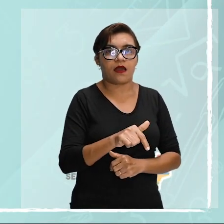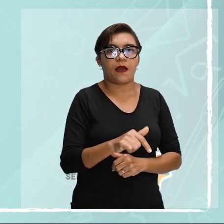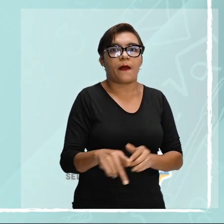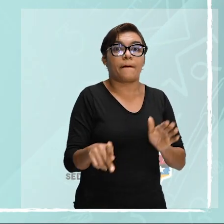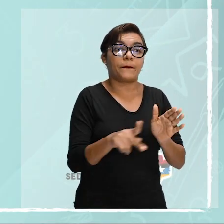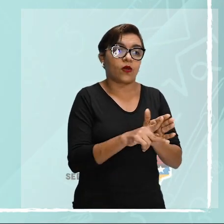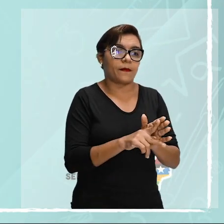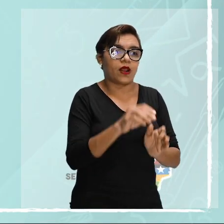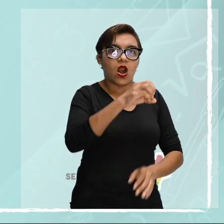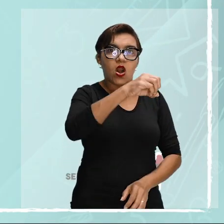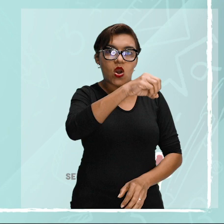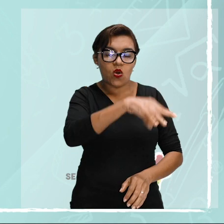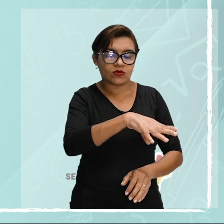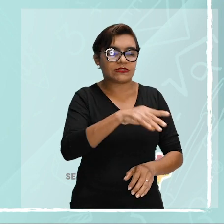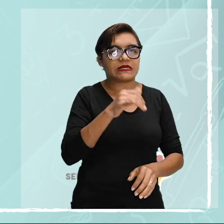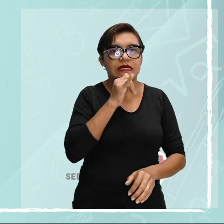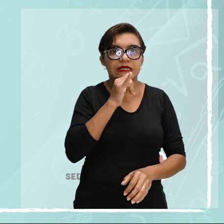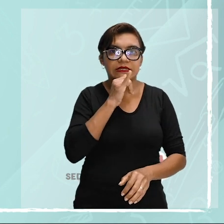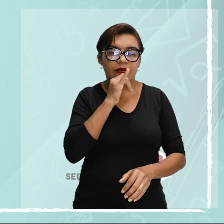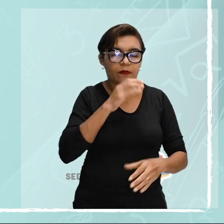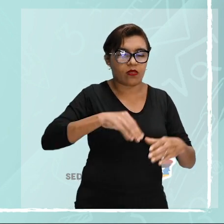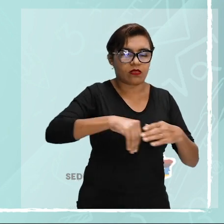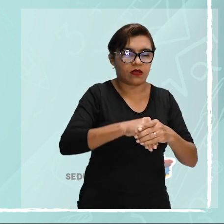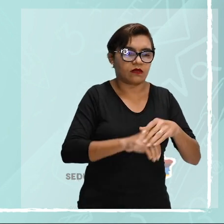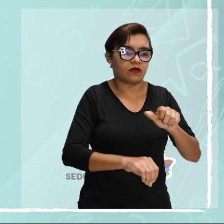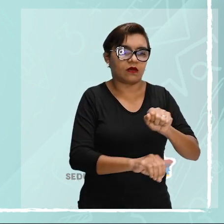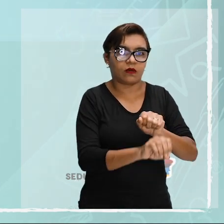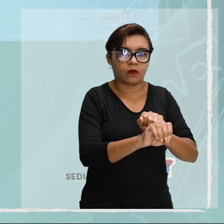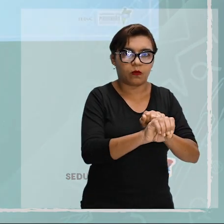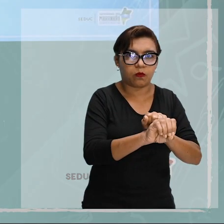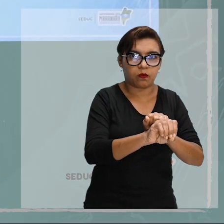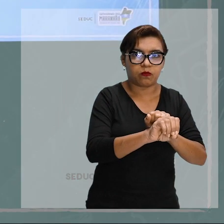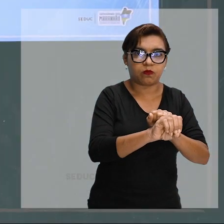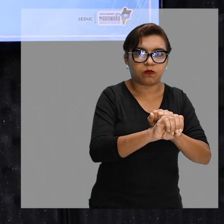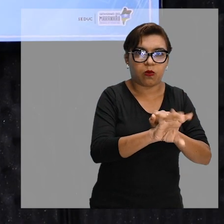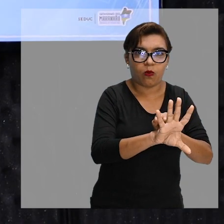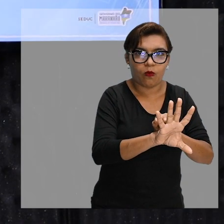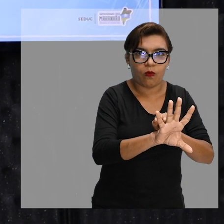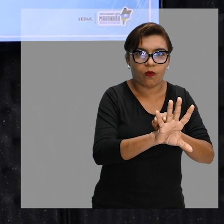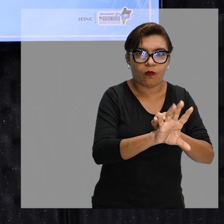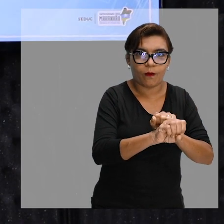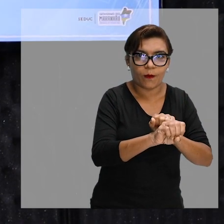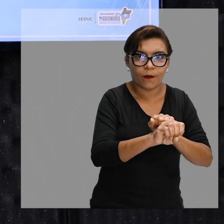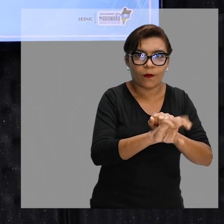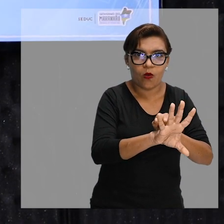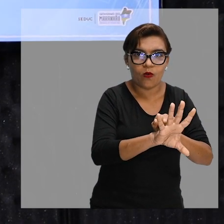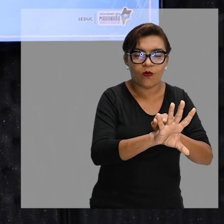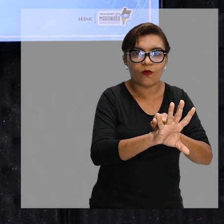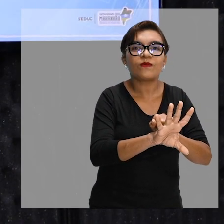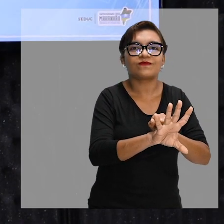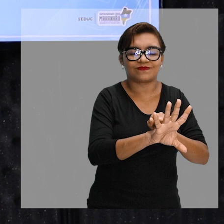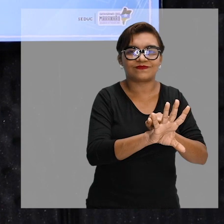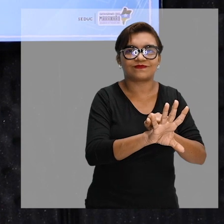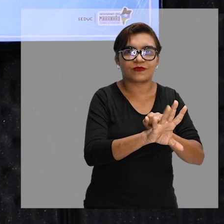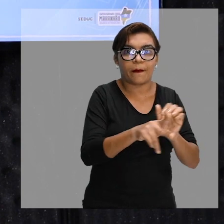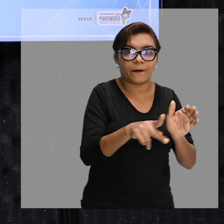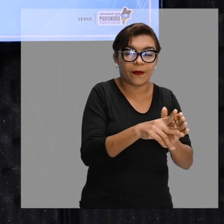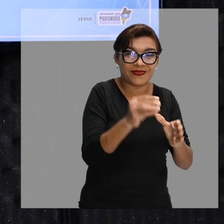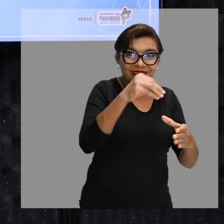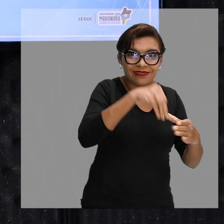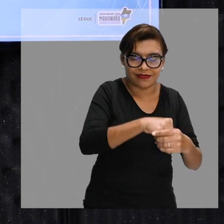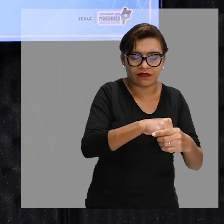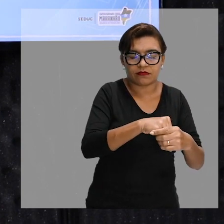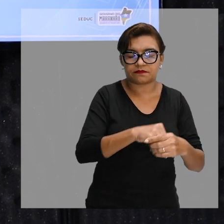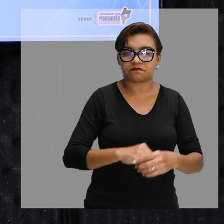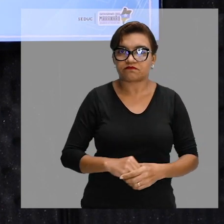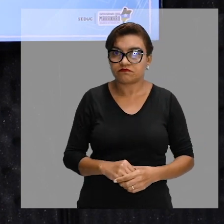luz própria. Okay? Olha como o conceito é muito simples. É aquele que emite luz própria, certo?